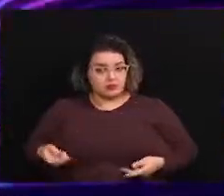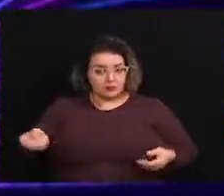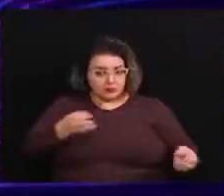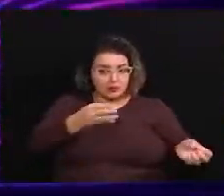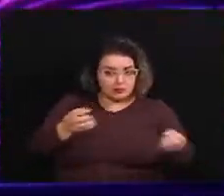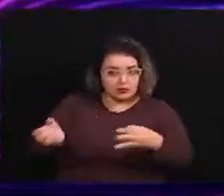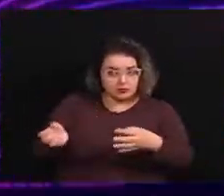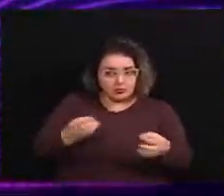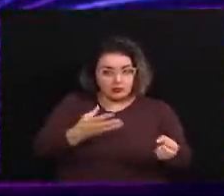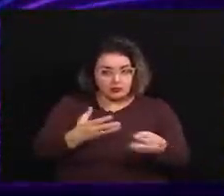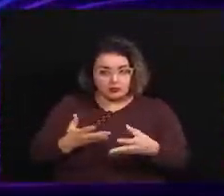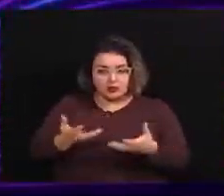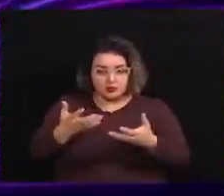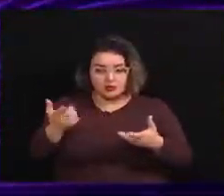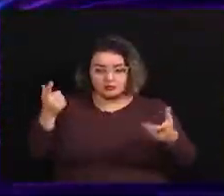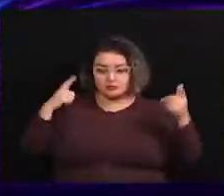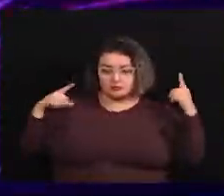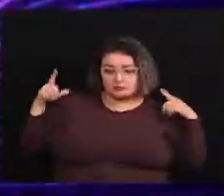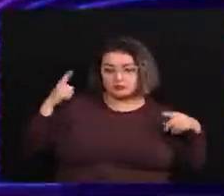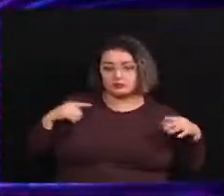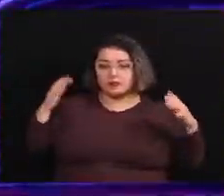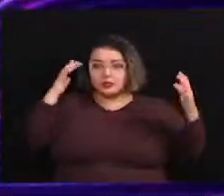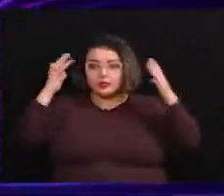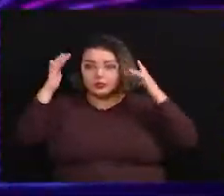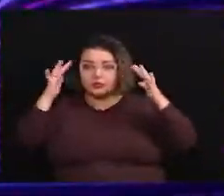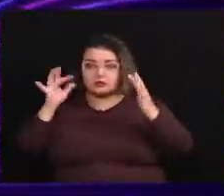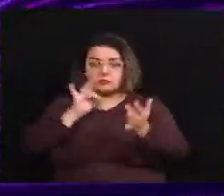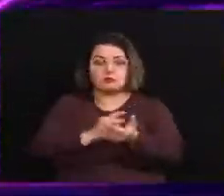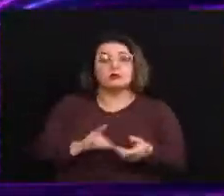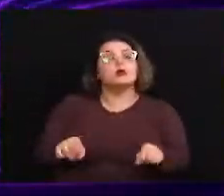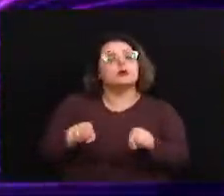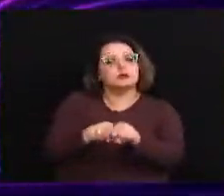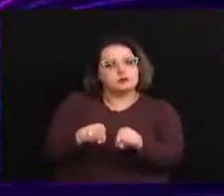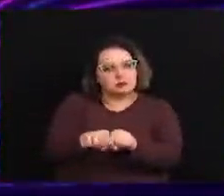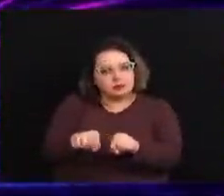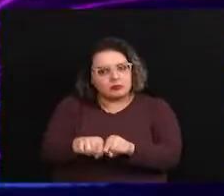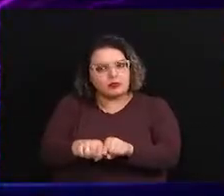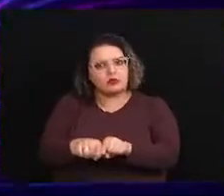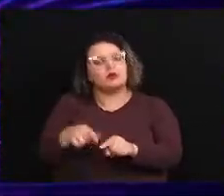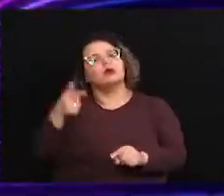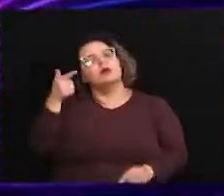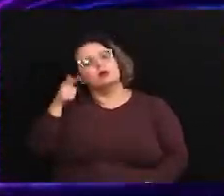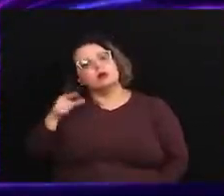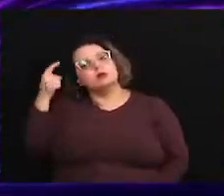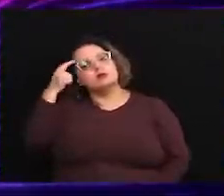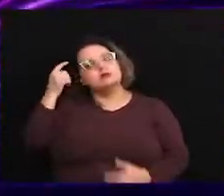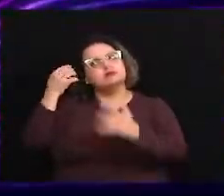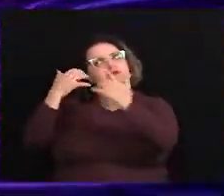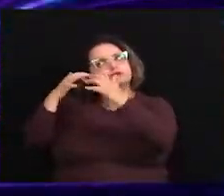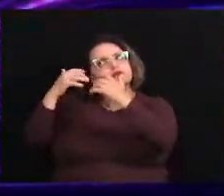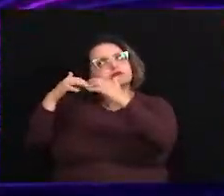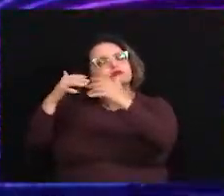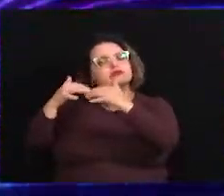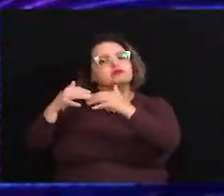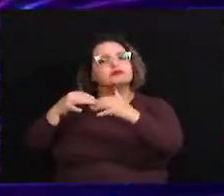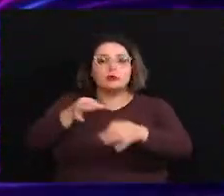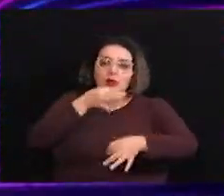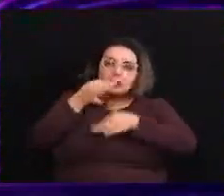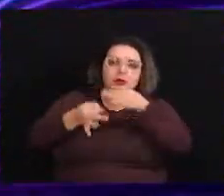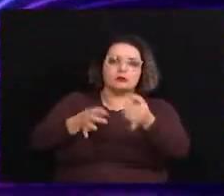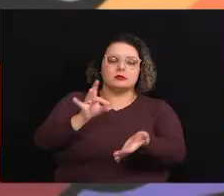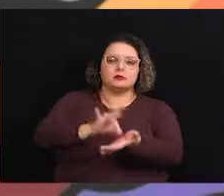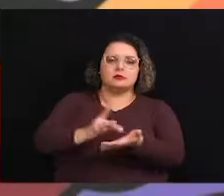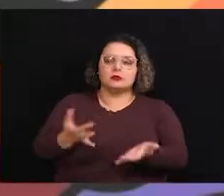atualidade, né? Que ele quer se entreter, se distrair da nossa realidade, mas ele também quer se manter reflexivo e crítico sobre a nossa